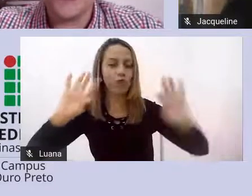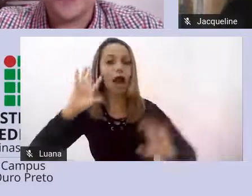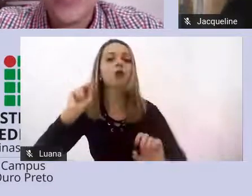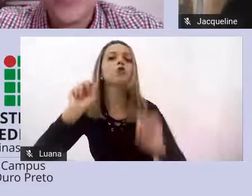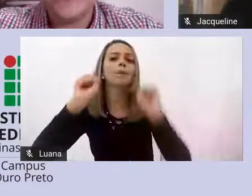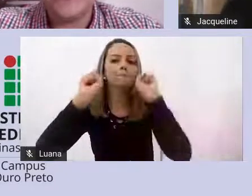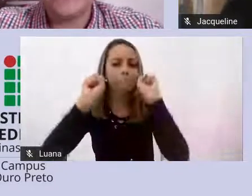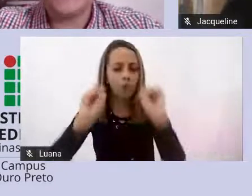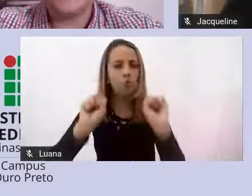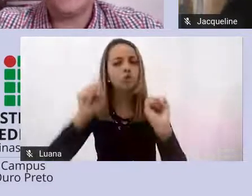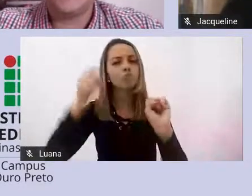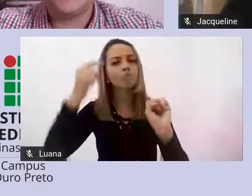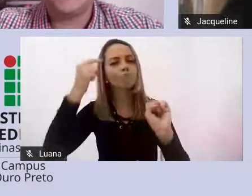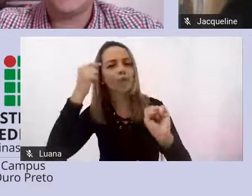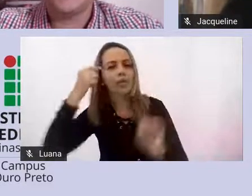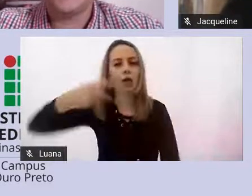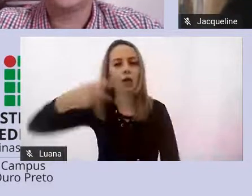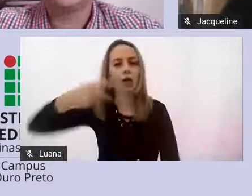colóquio e